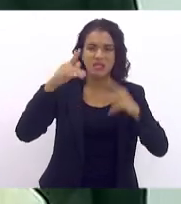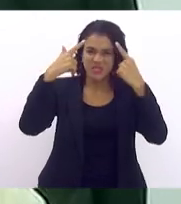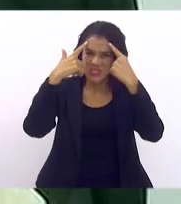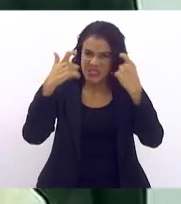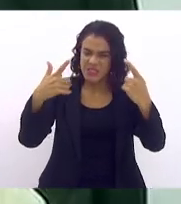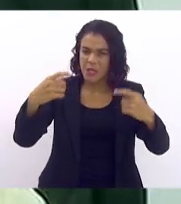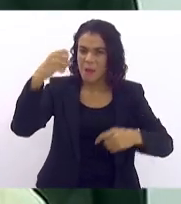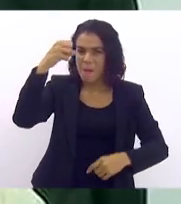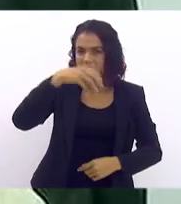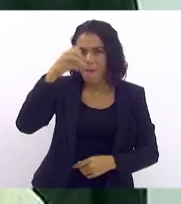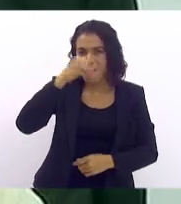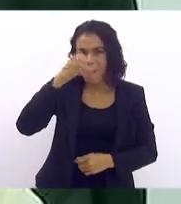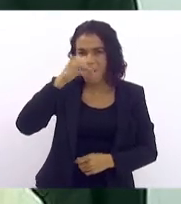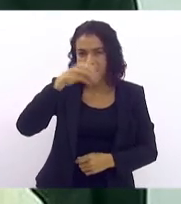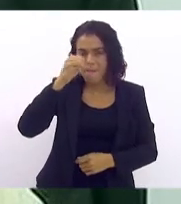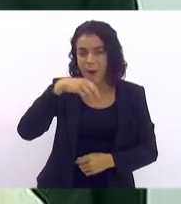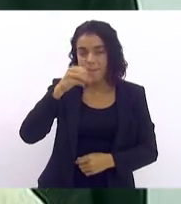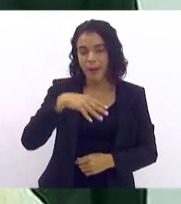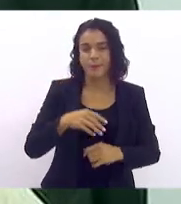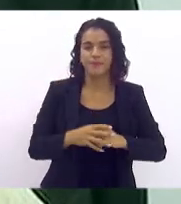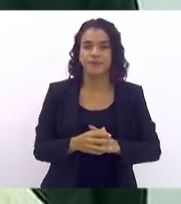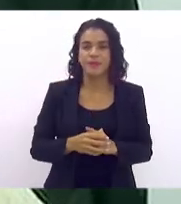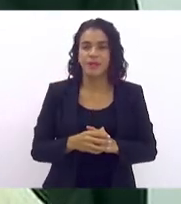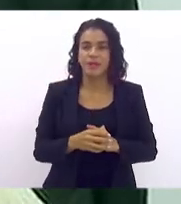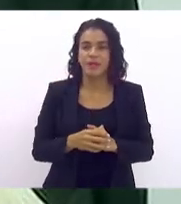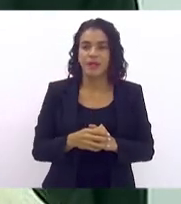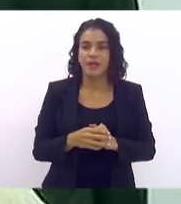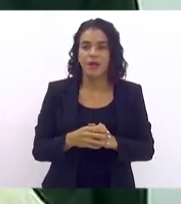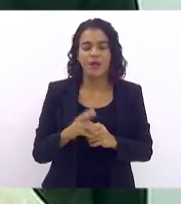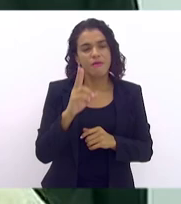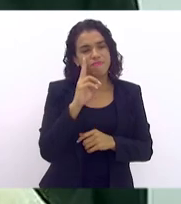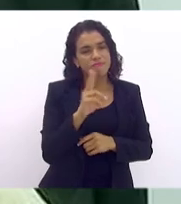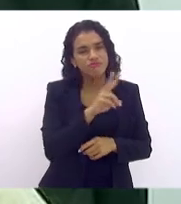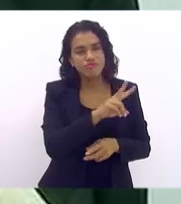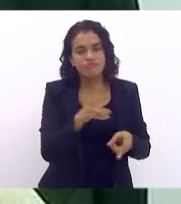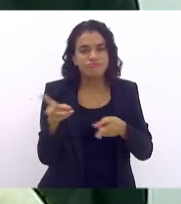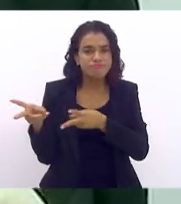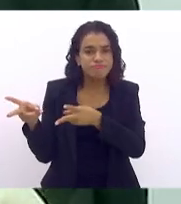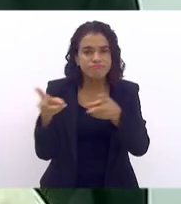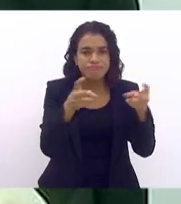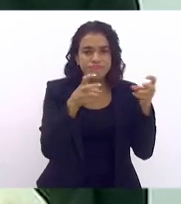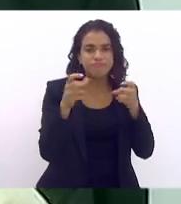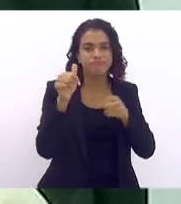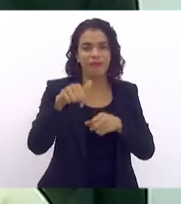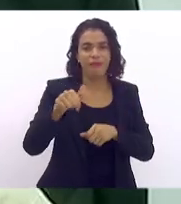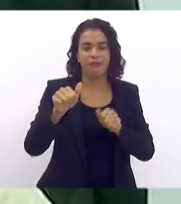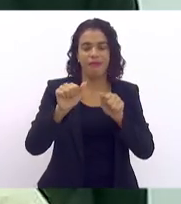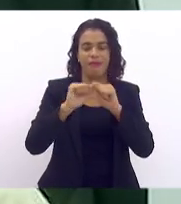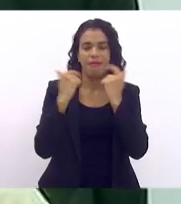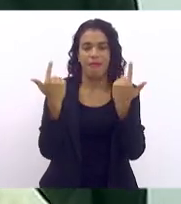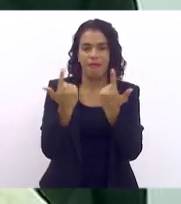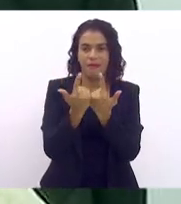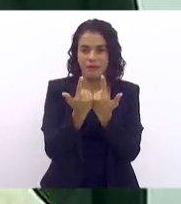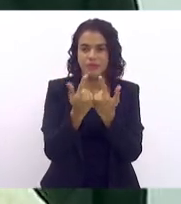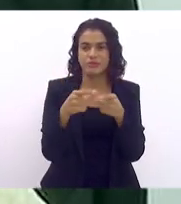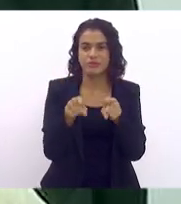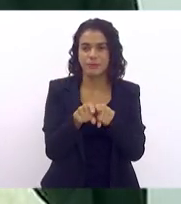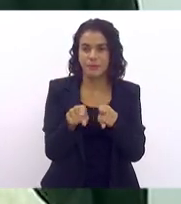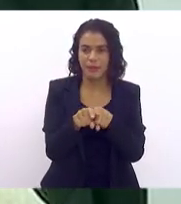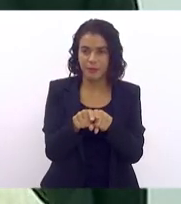A gente vê acontecendo aqui no cotidiano do parlamento, e